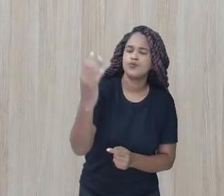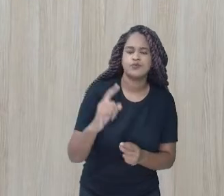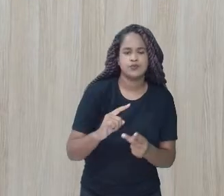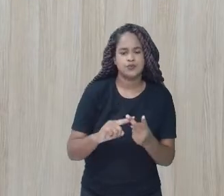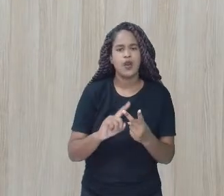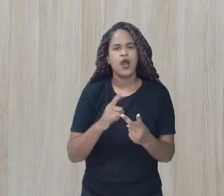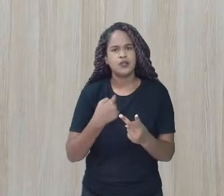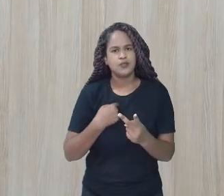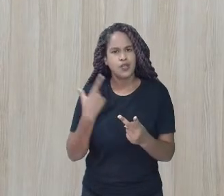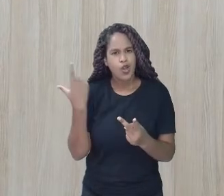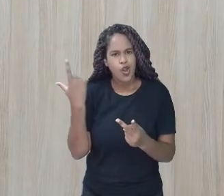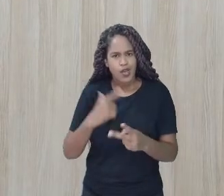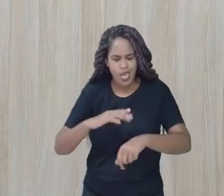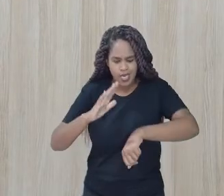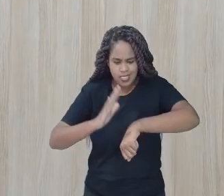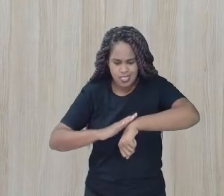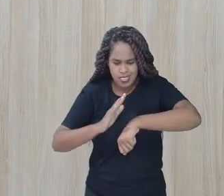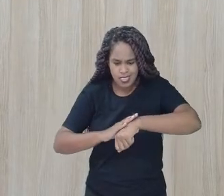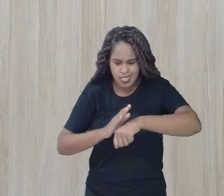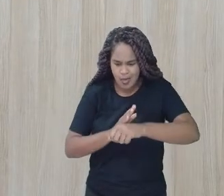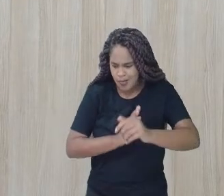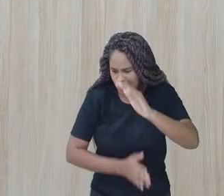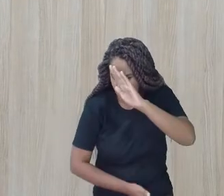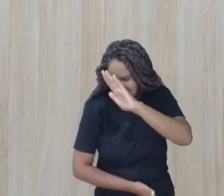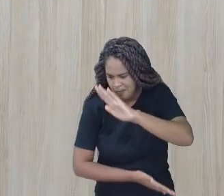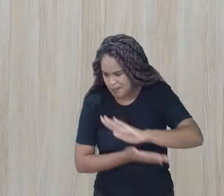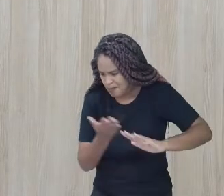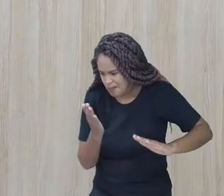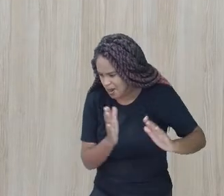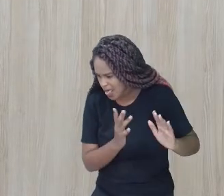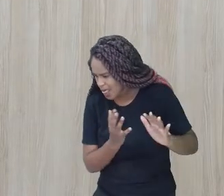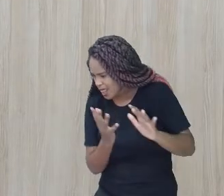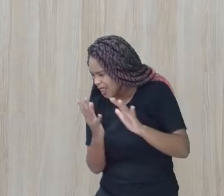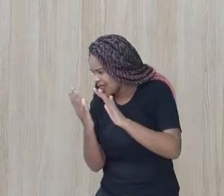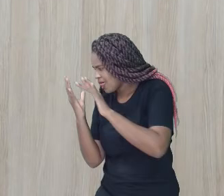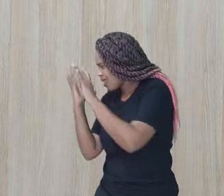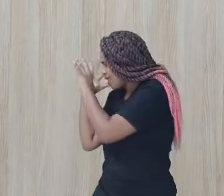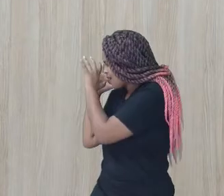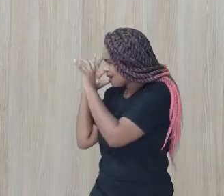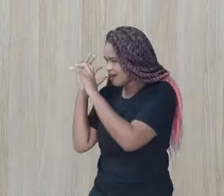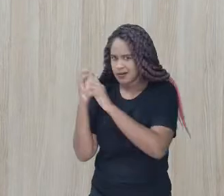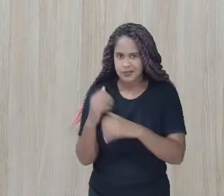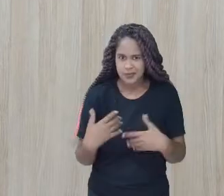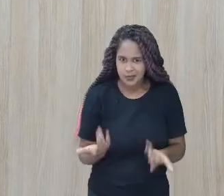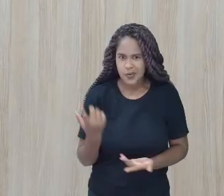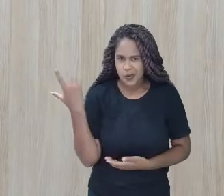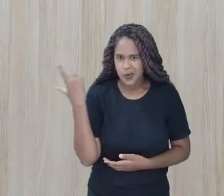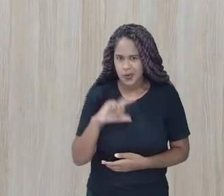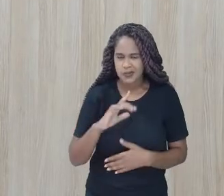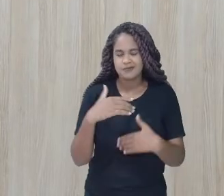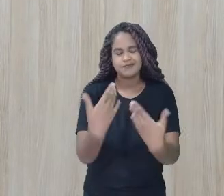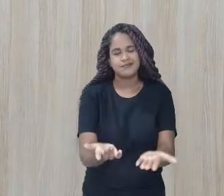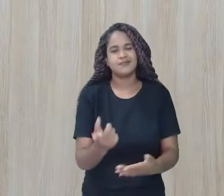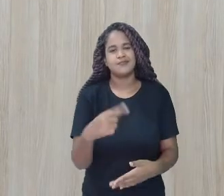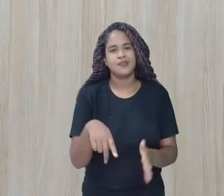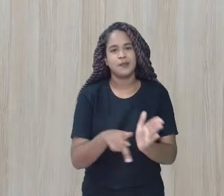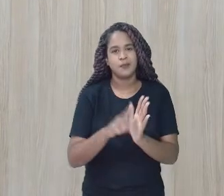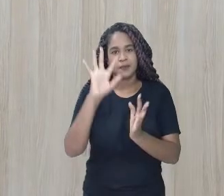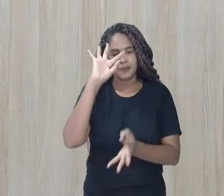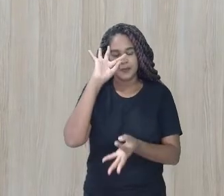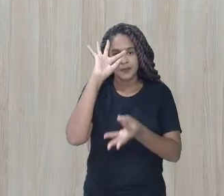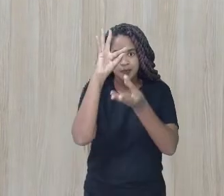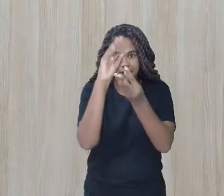conseguir viajar no tempo? Será que a gente vai ter robôs no futuro? Então, ela é muito especulativa, já falei isso para vocês aqui na aula